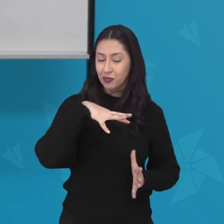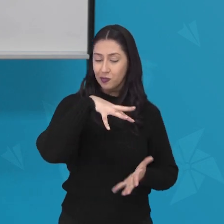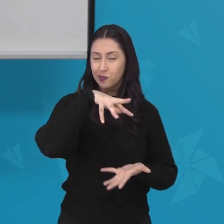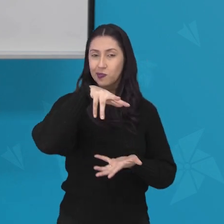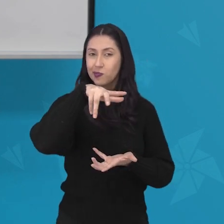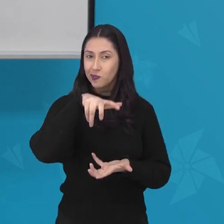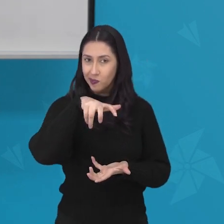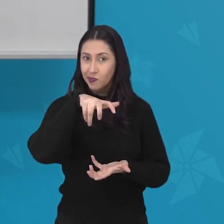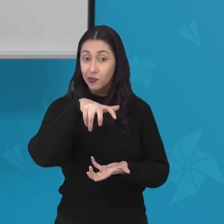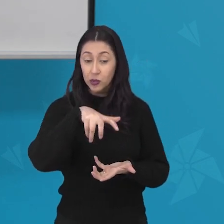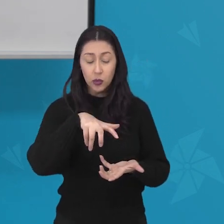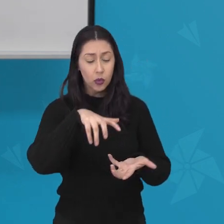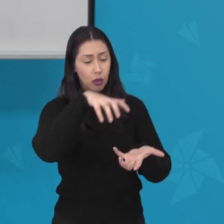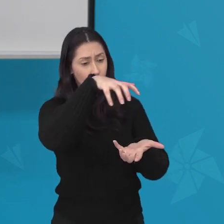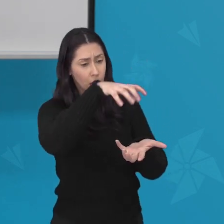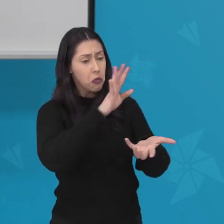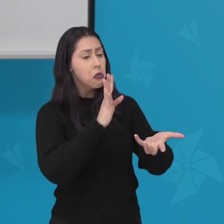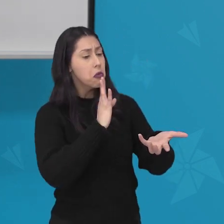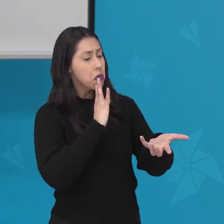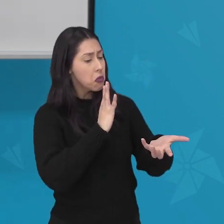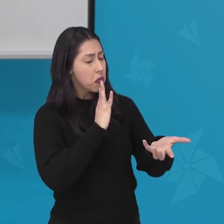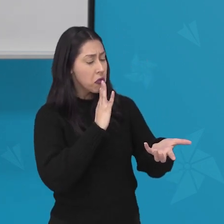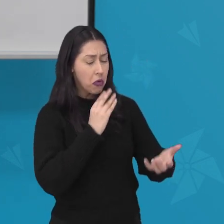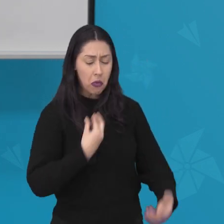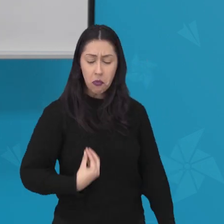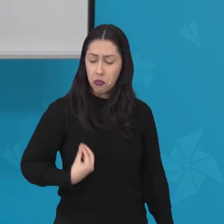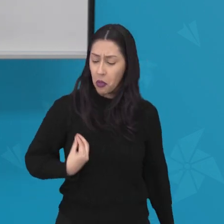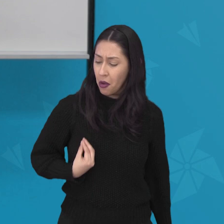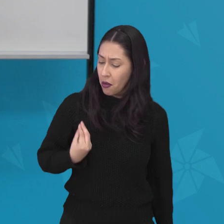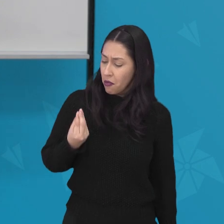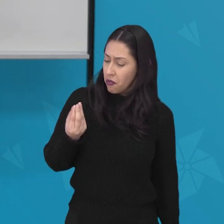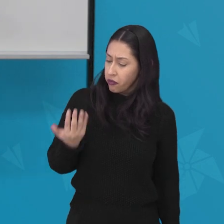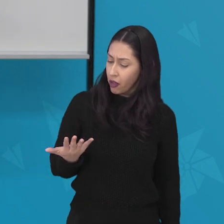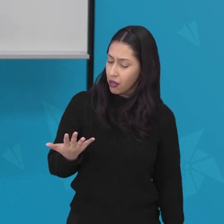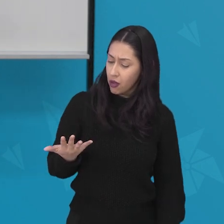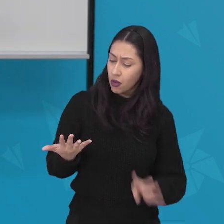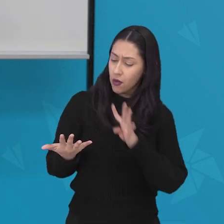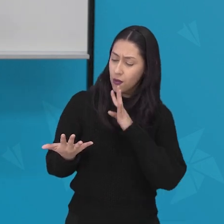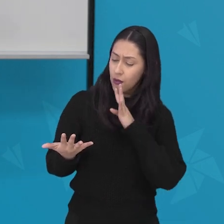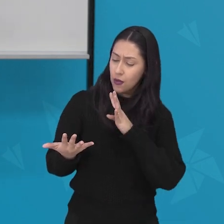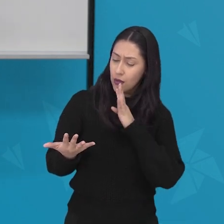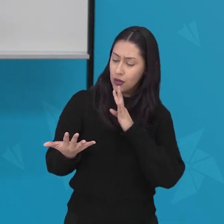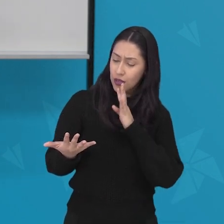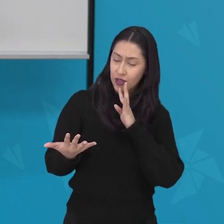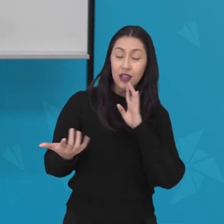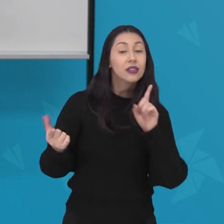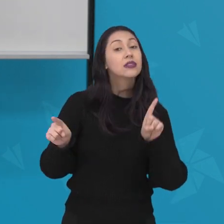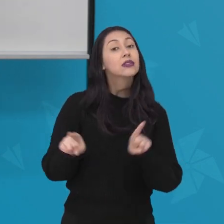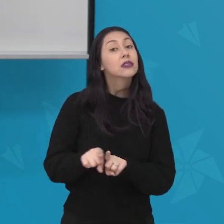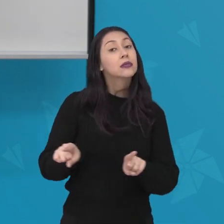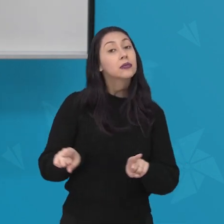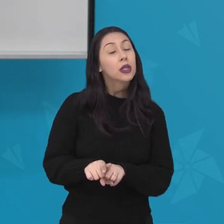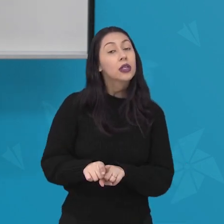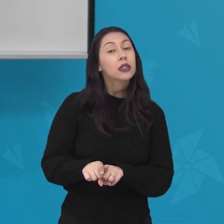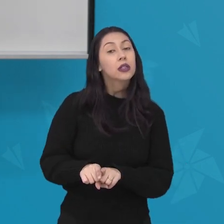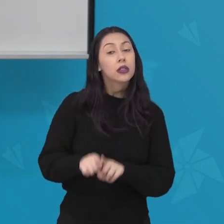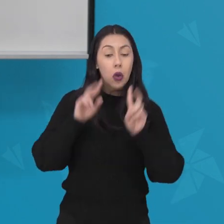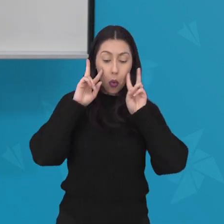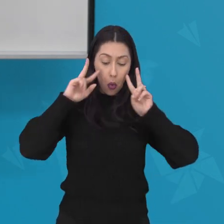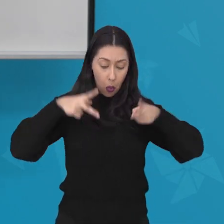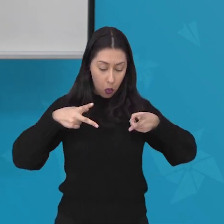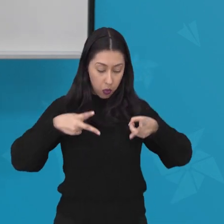mundo, conhecer esse mundo, a vida, e ao mesmo tempo importante do ponto de vista de